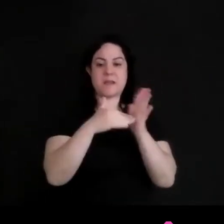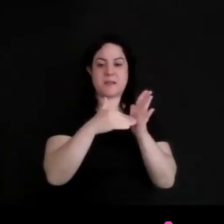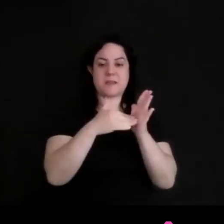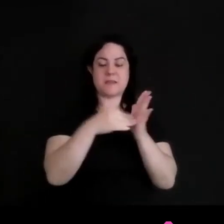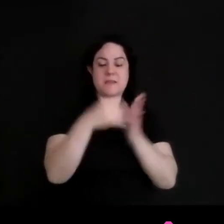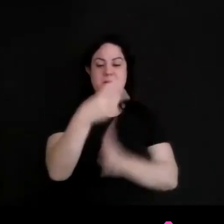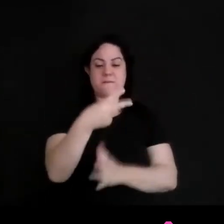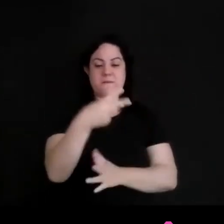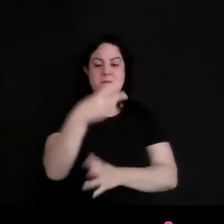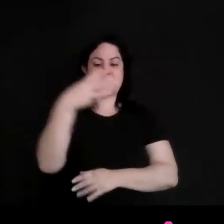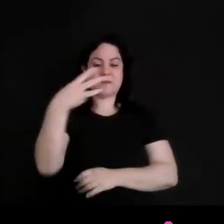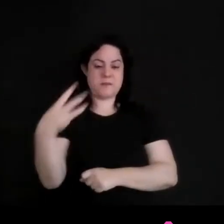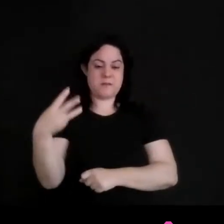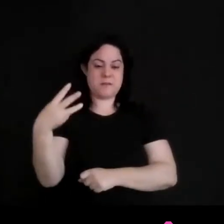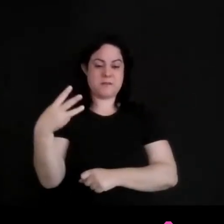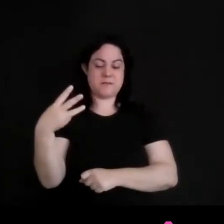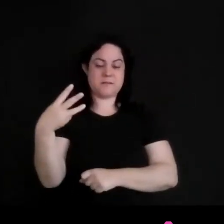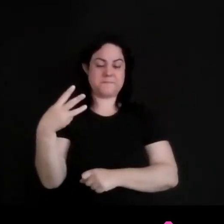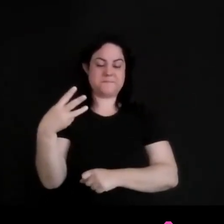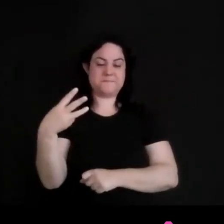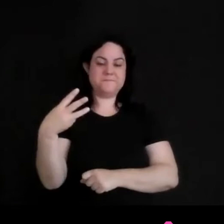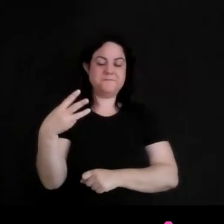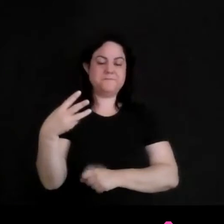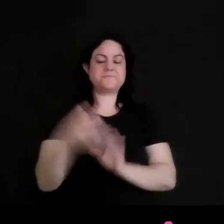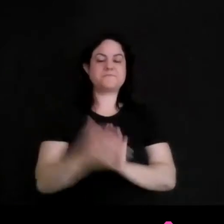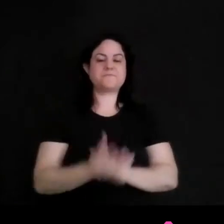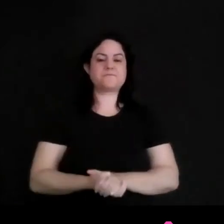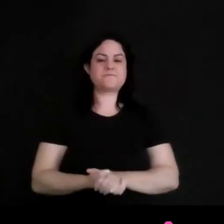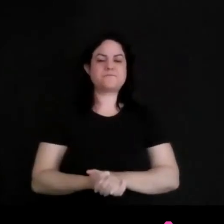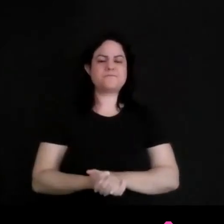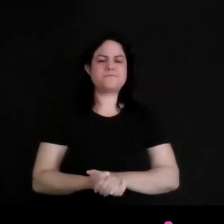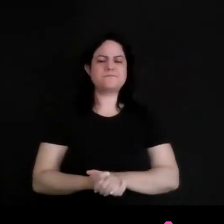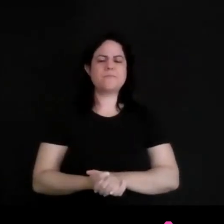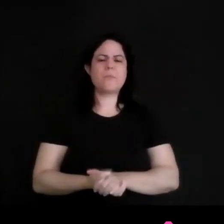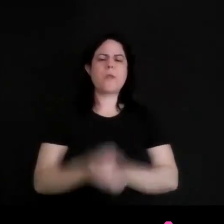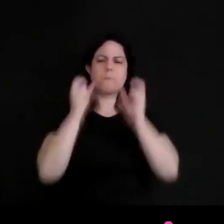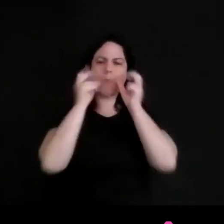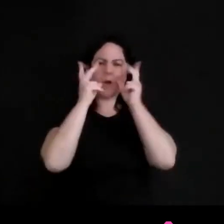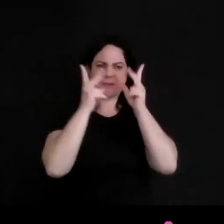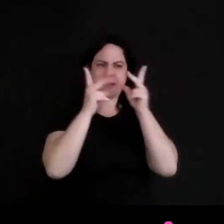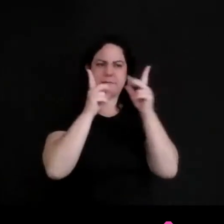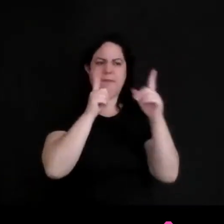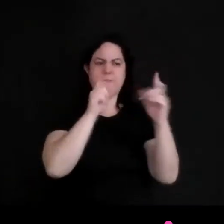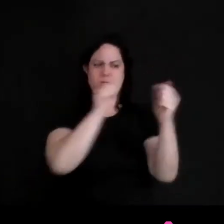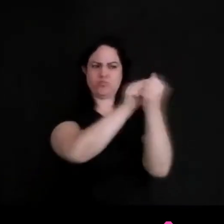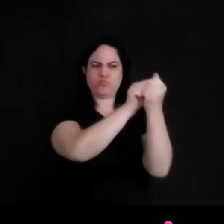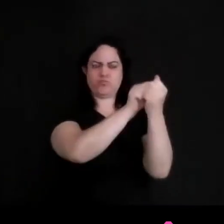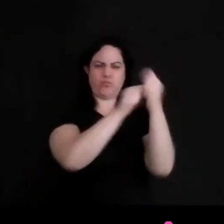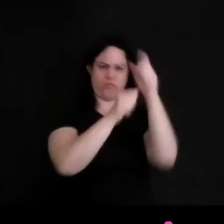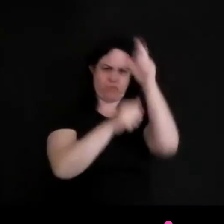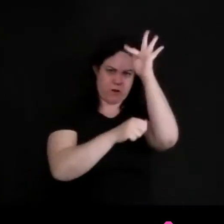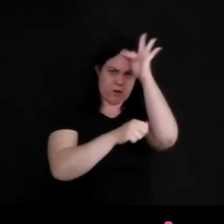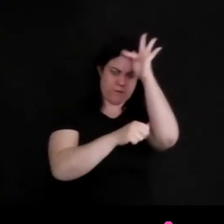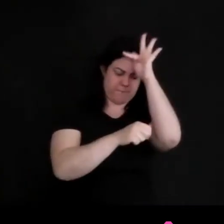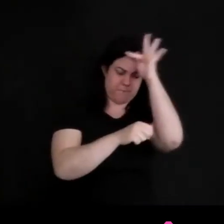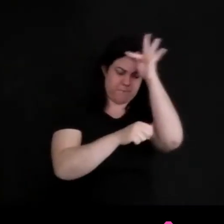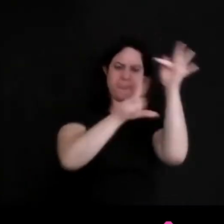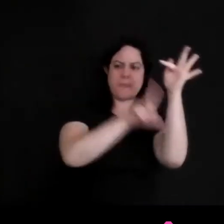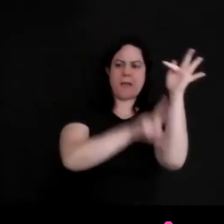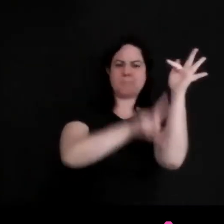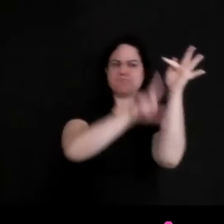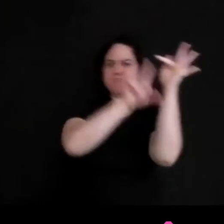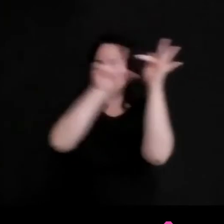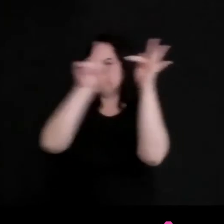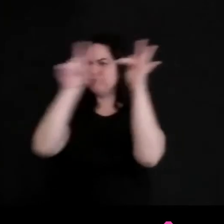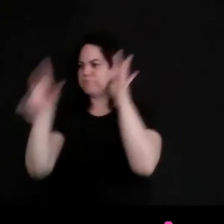23. Ao sair da presença de Faraó, encontraram-se com Moisés e Arão alguns hebreus que estavam à